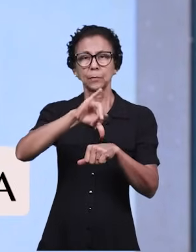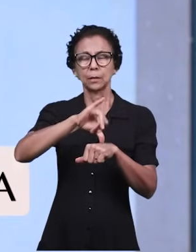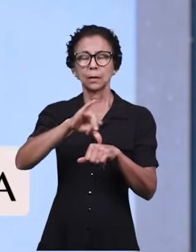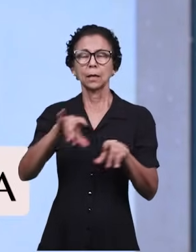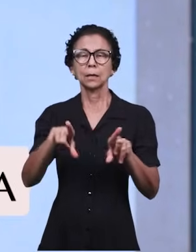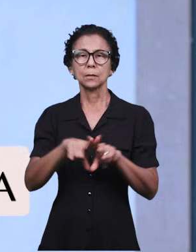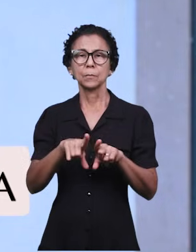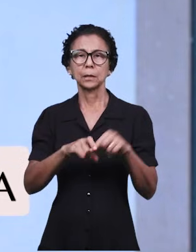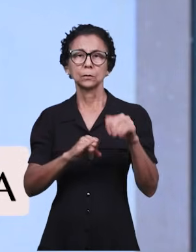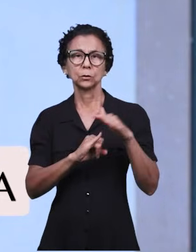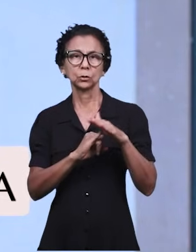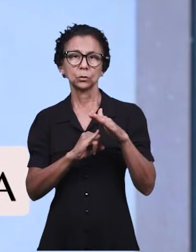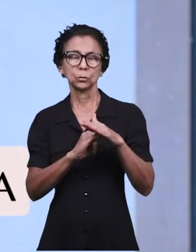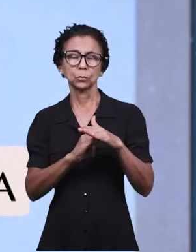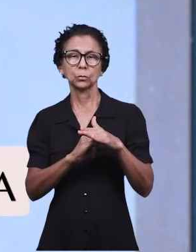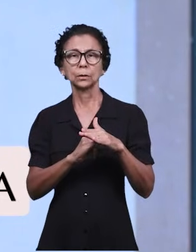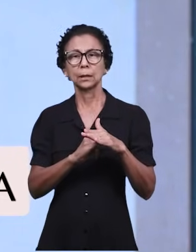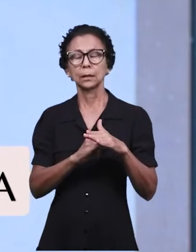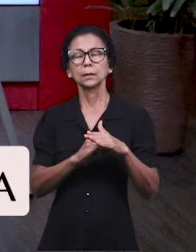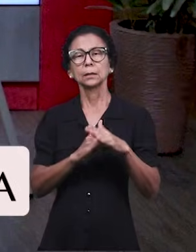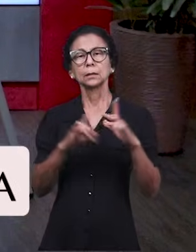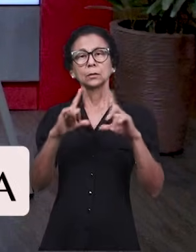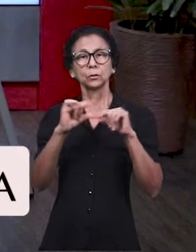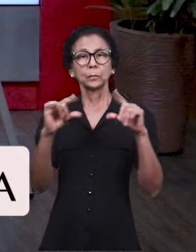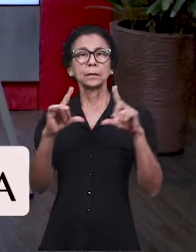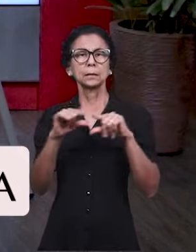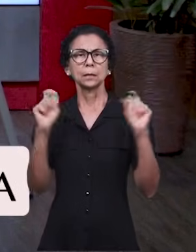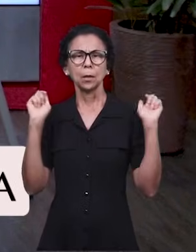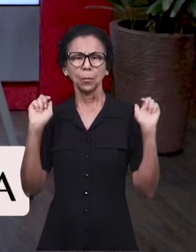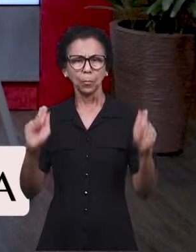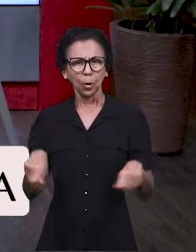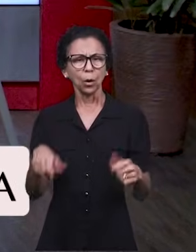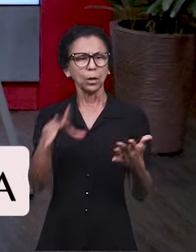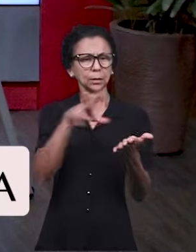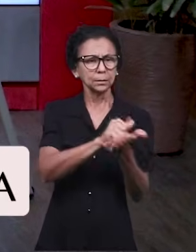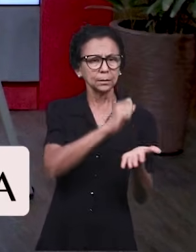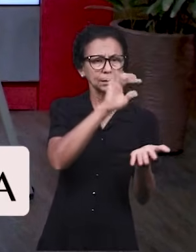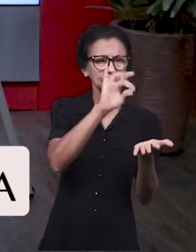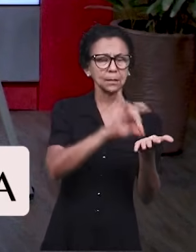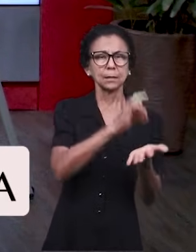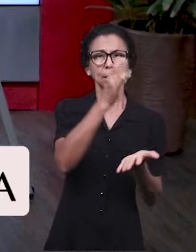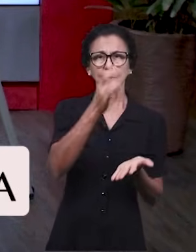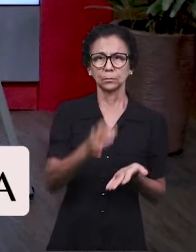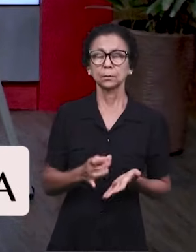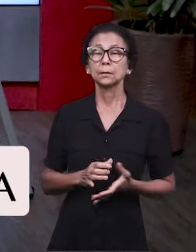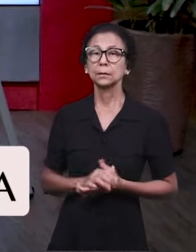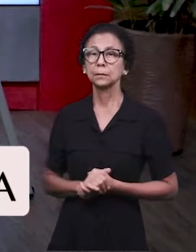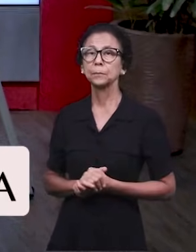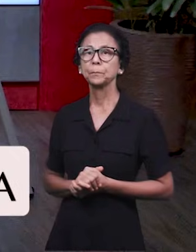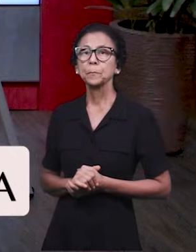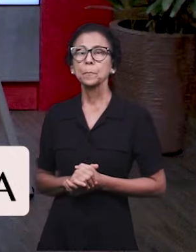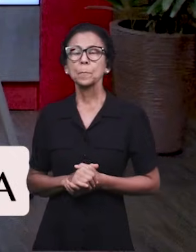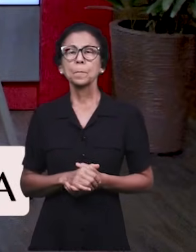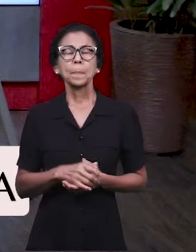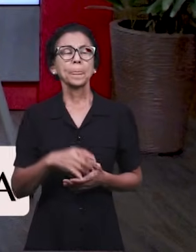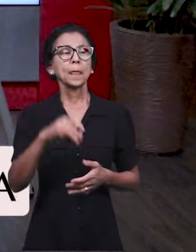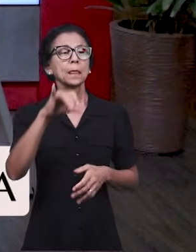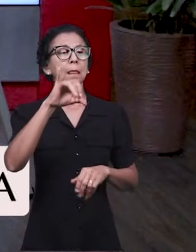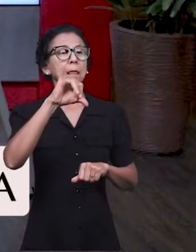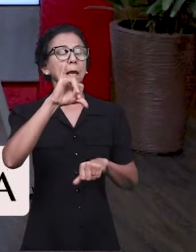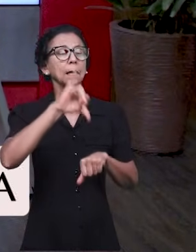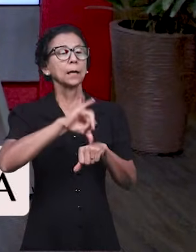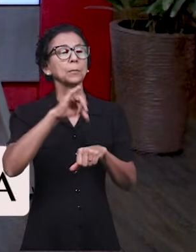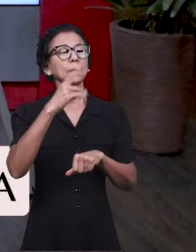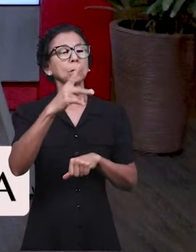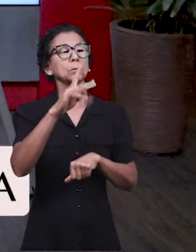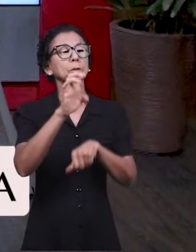Federal. Interessante que haja esse acesso, né? Que alguém que queira fazer a prova, né, na capital do seu estado, ele